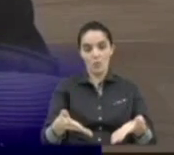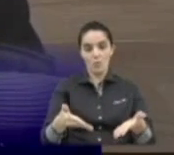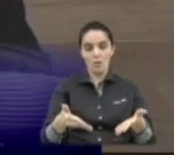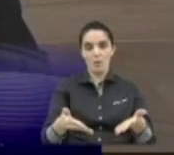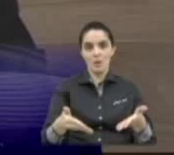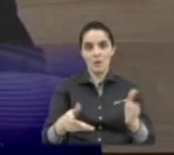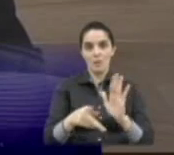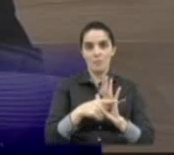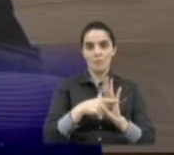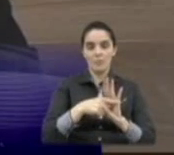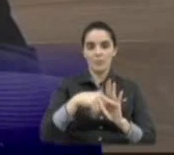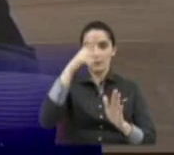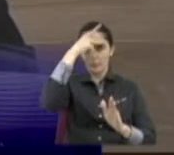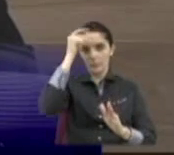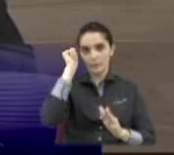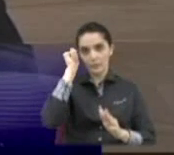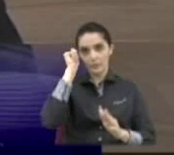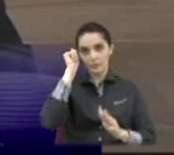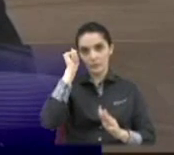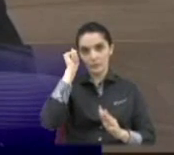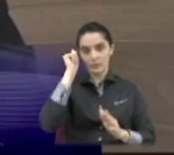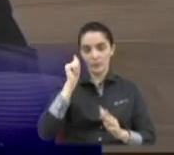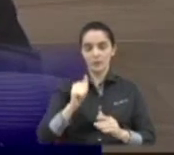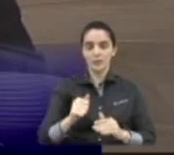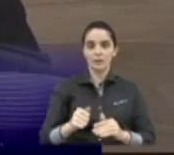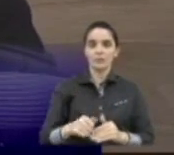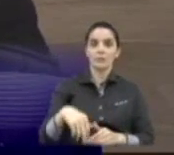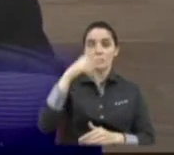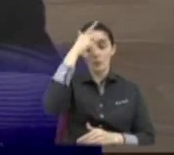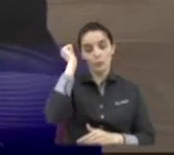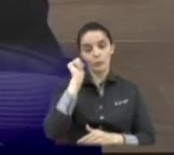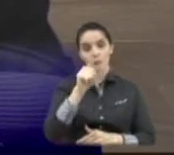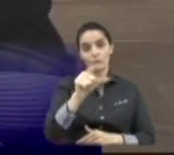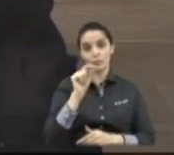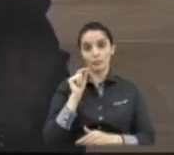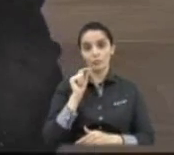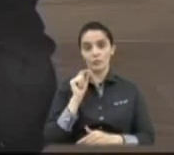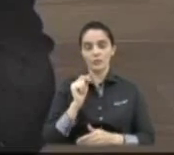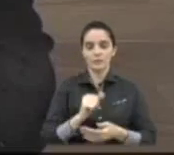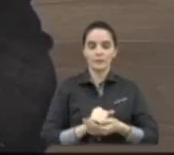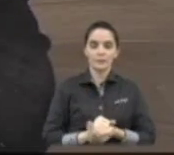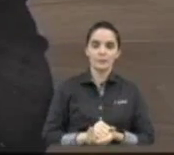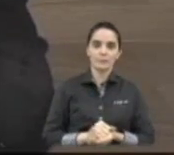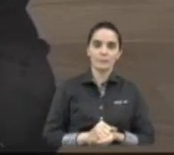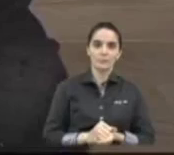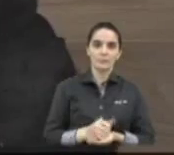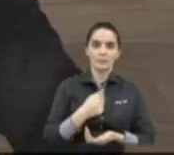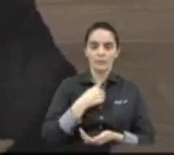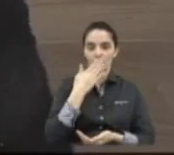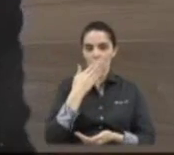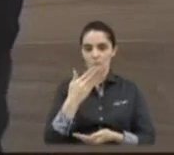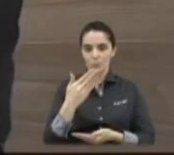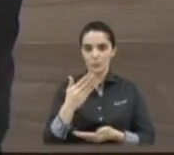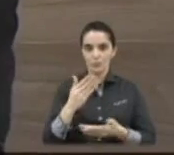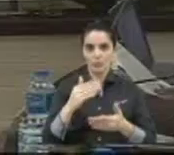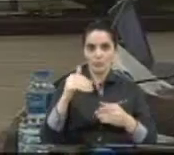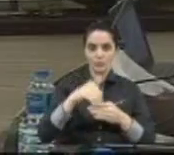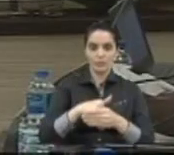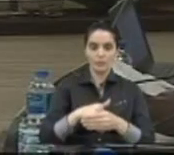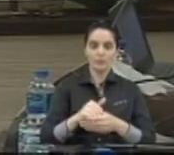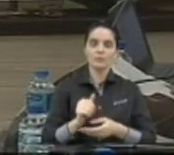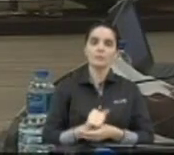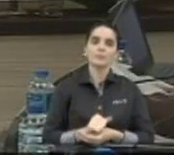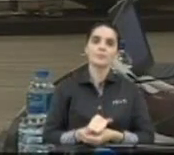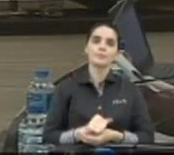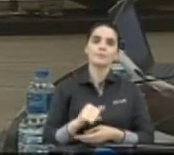designar para qual rua será dada este nome. Ok? Por isso, eu peço o voto favorável de todos. O projeto